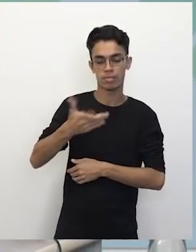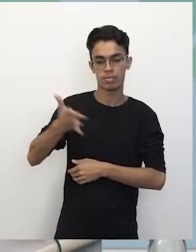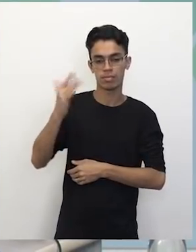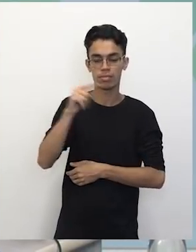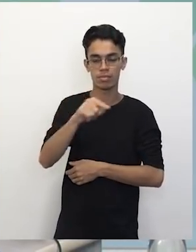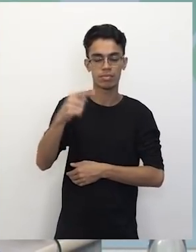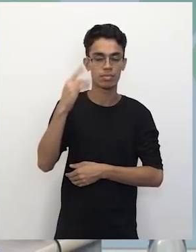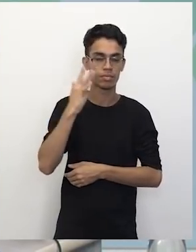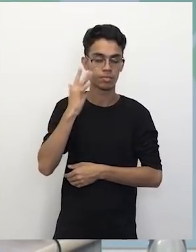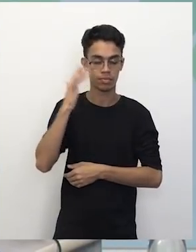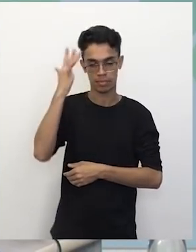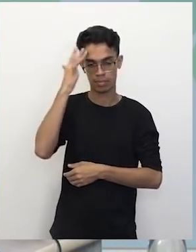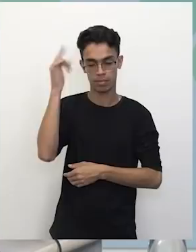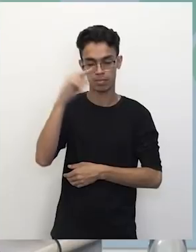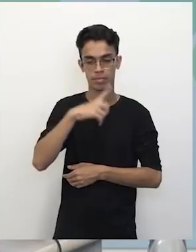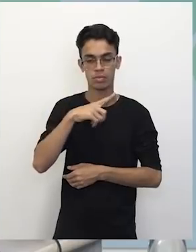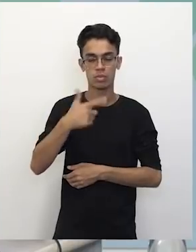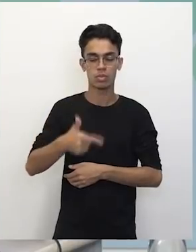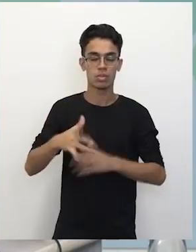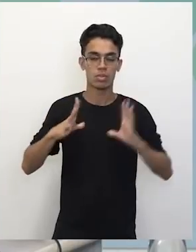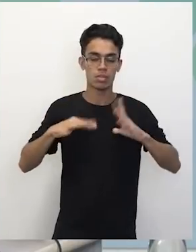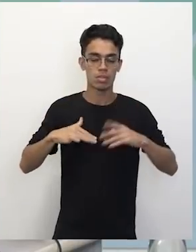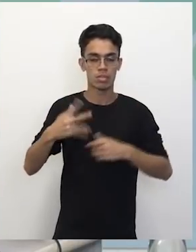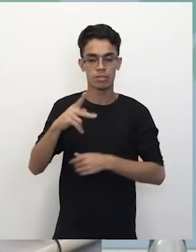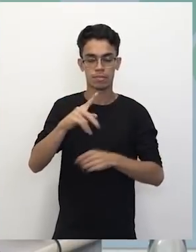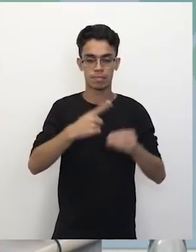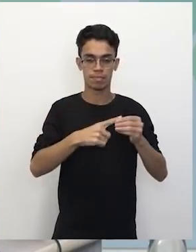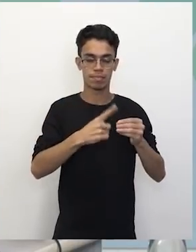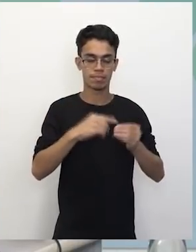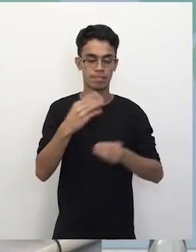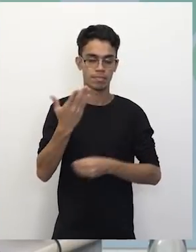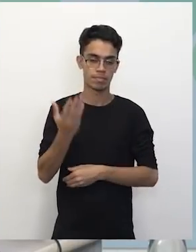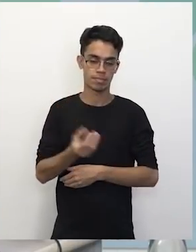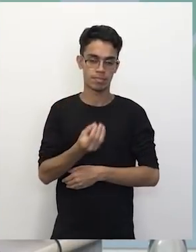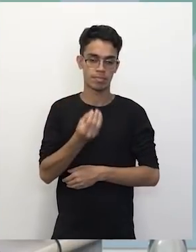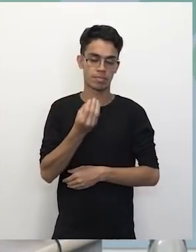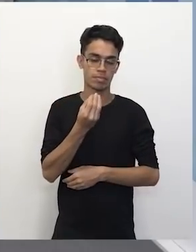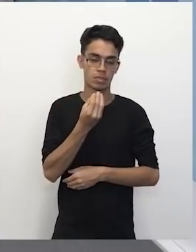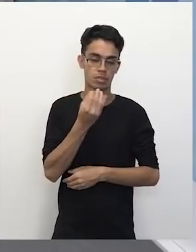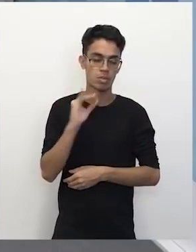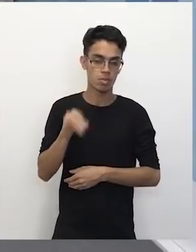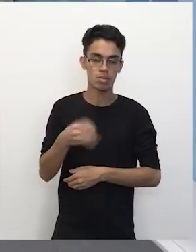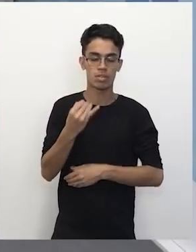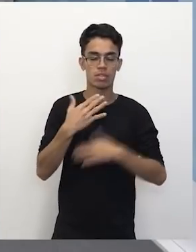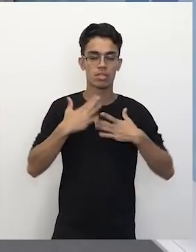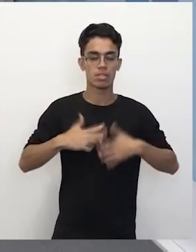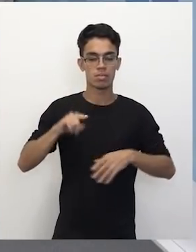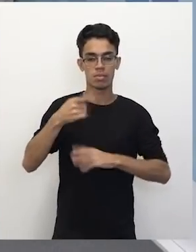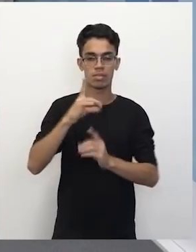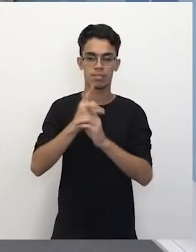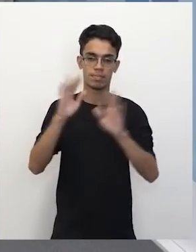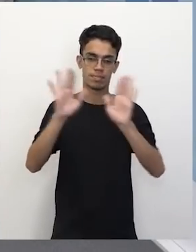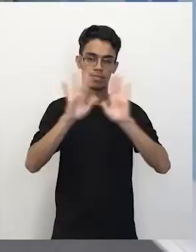aulas. E você que não teve, que é feriado na sua cidade, aproveite e descanse. Até a próxima. Valeu, Vi. Até.